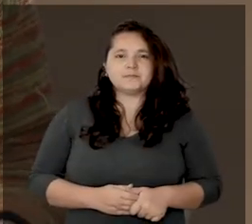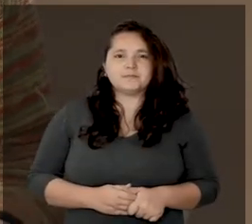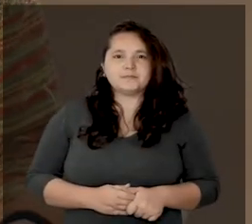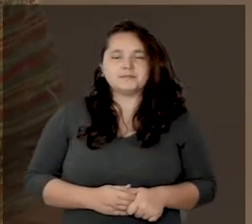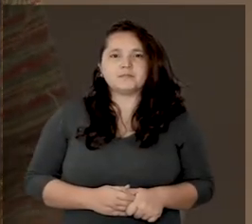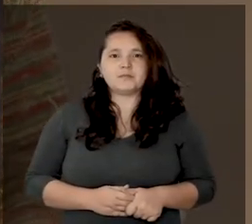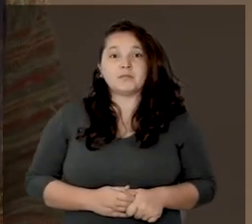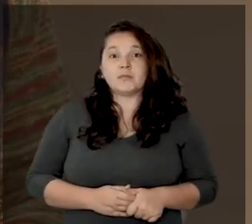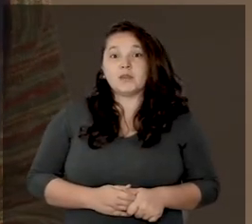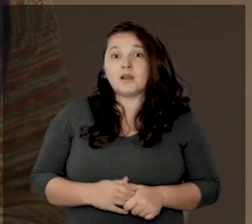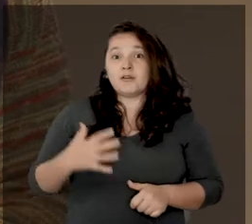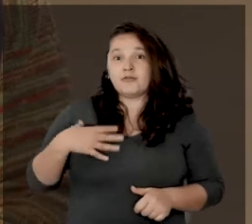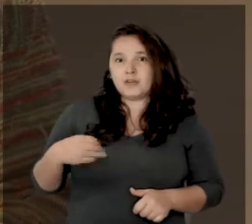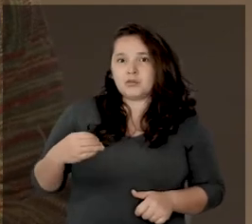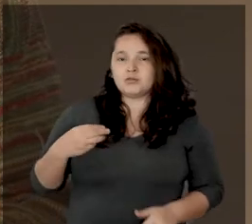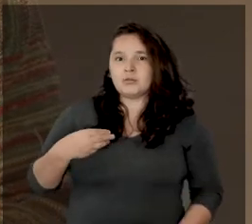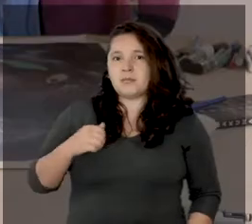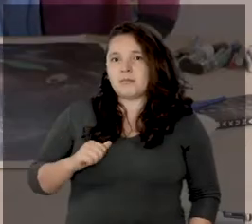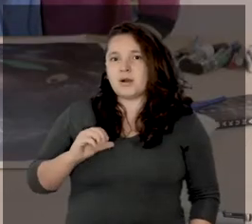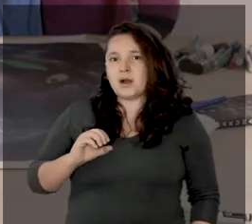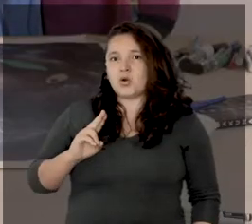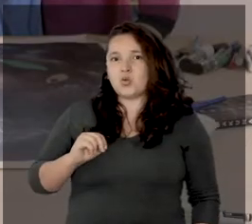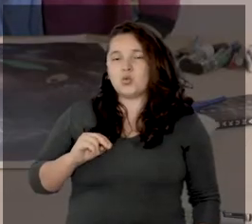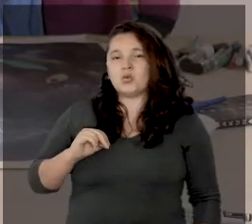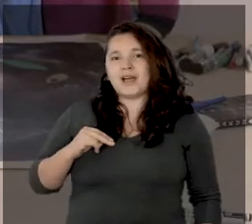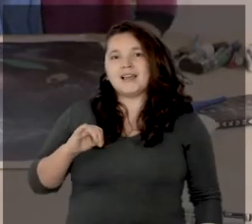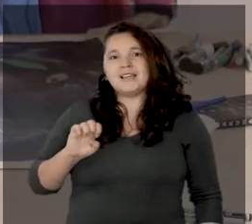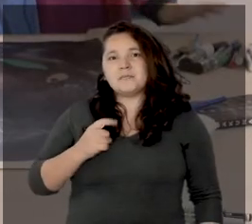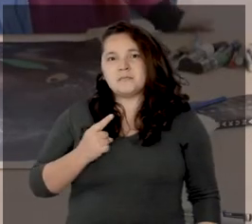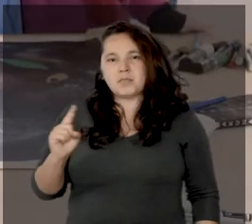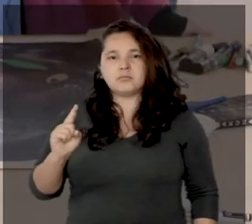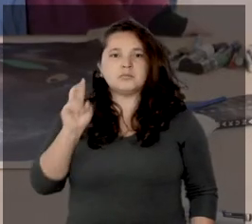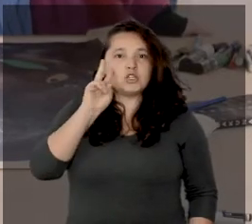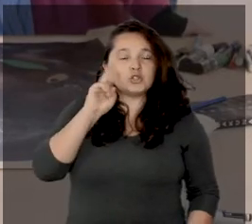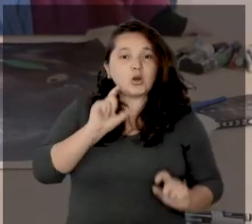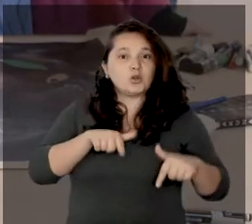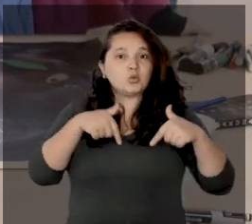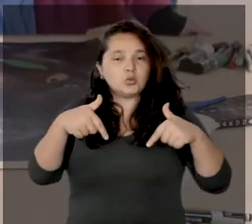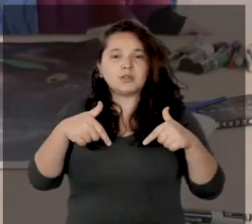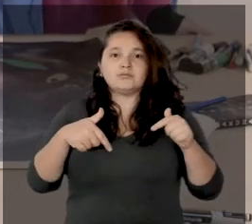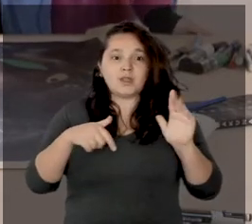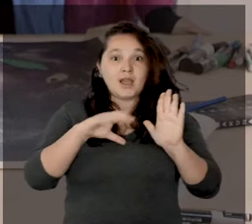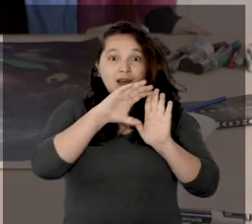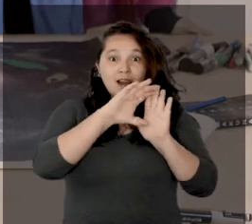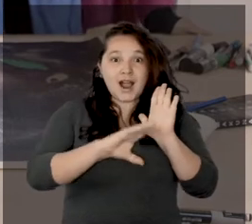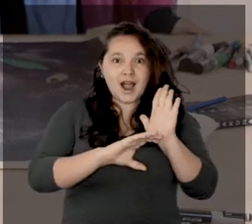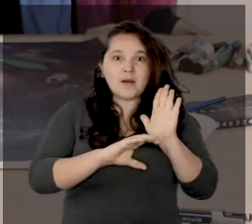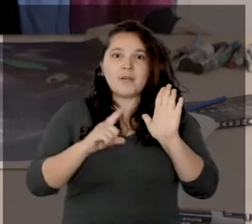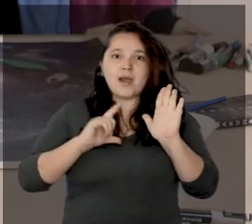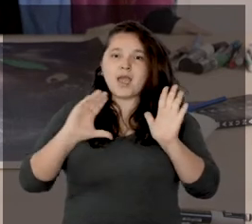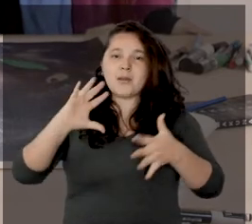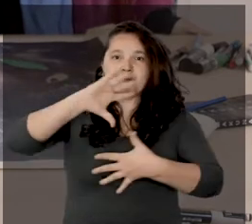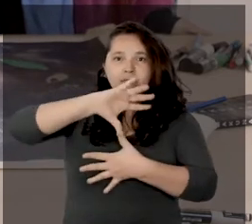né, Filhos de Mako Naimã, Vida, História, Luta, e aqui nessa capa tem o mapa do